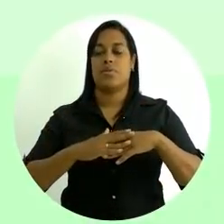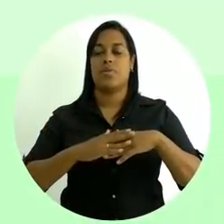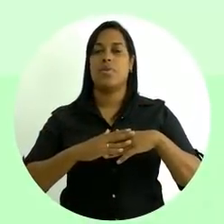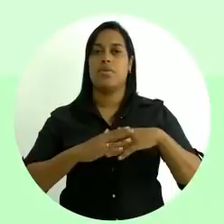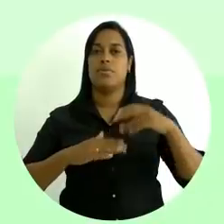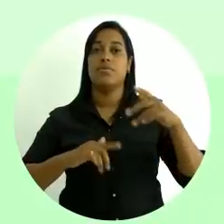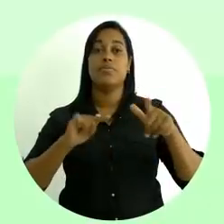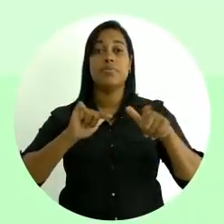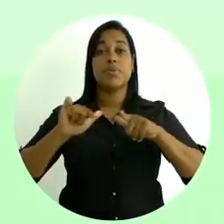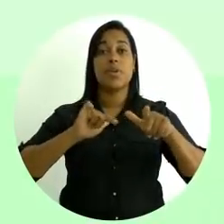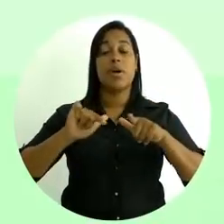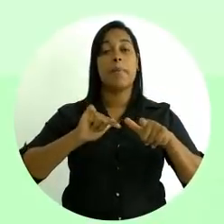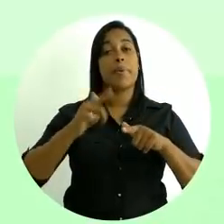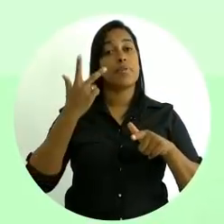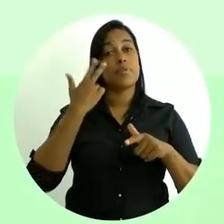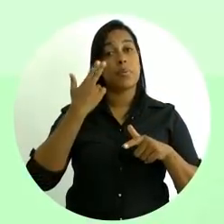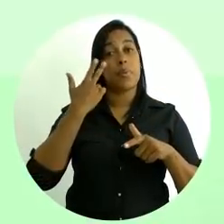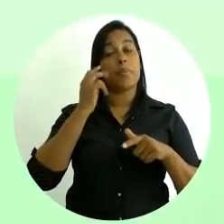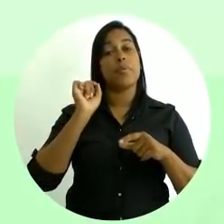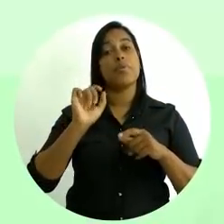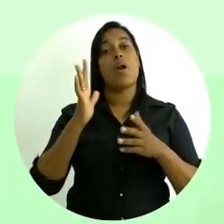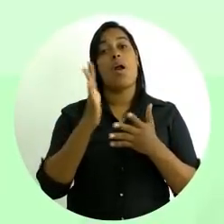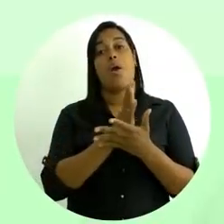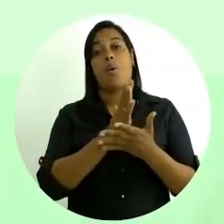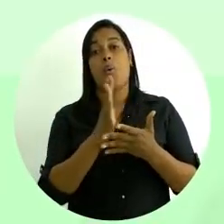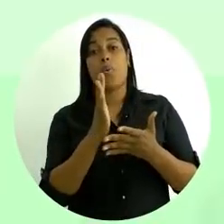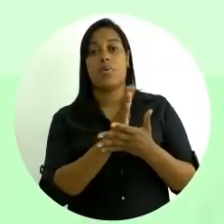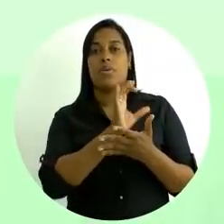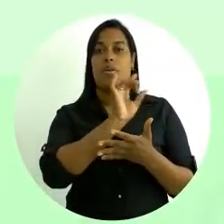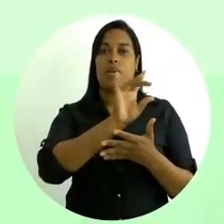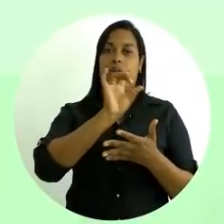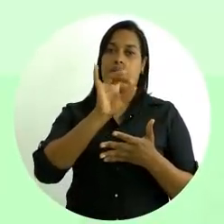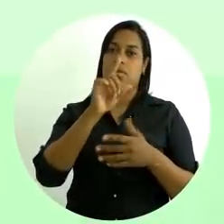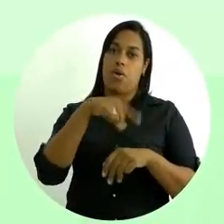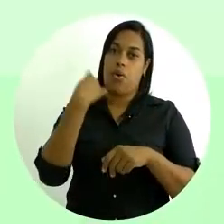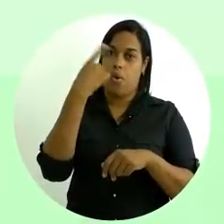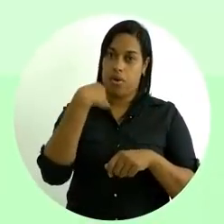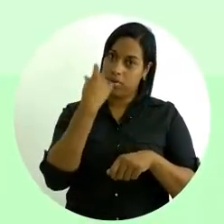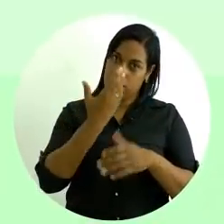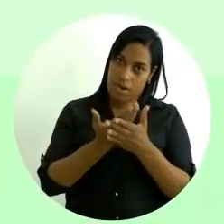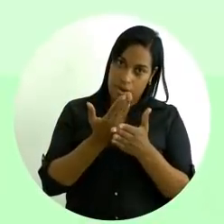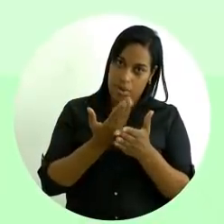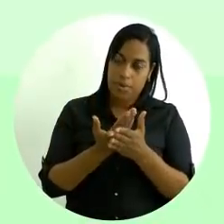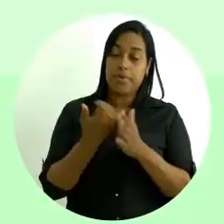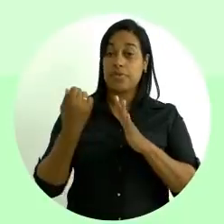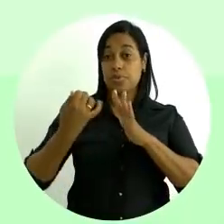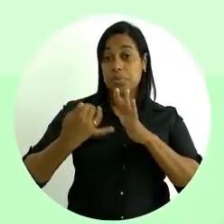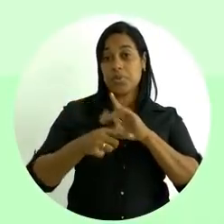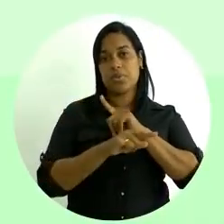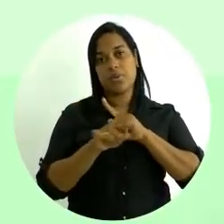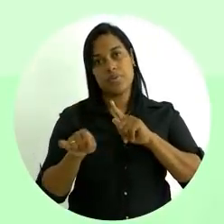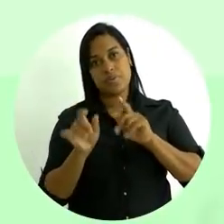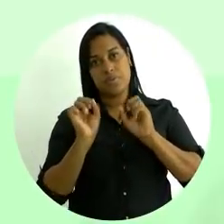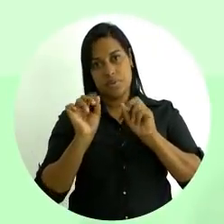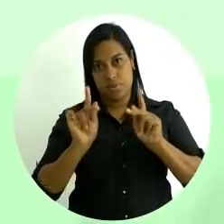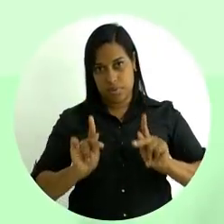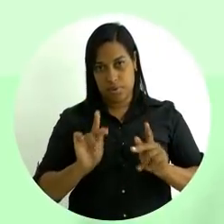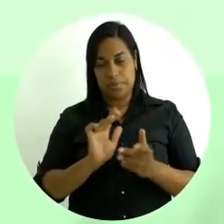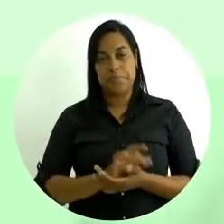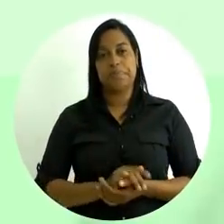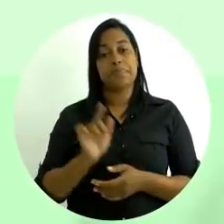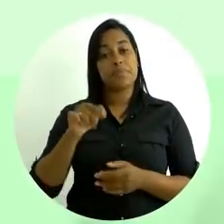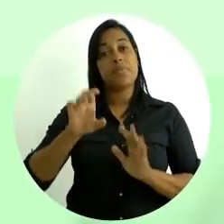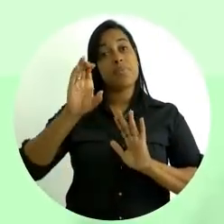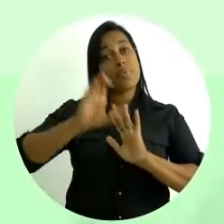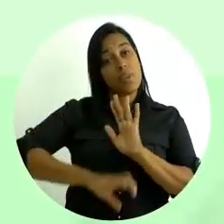trabalham normalmente por algumas categorias de hora-aulas. E aí nós vamos falar mais claramente sobre isso, tá